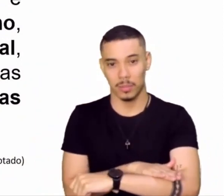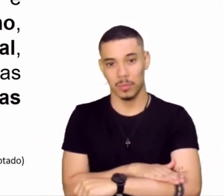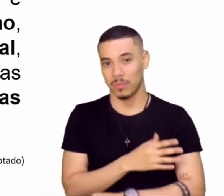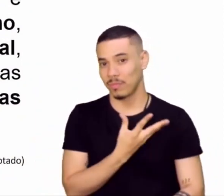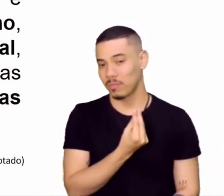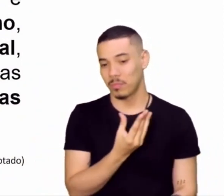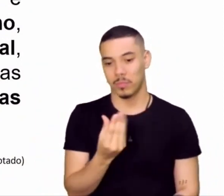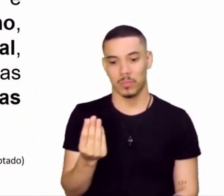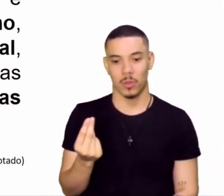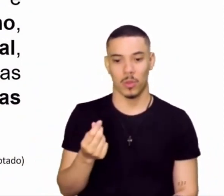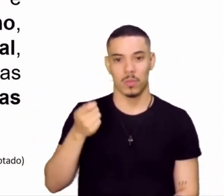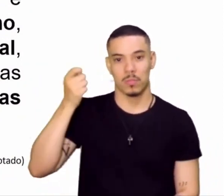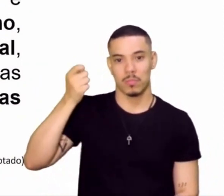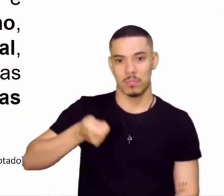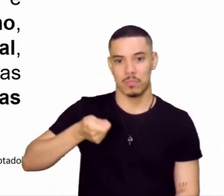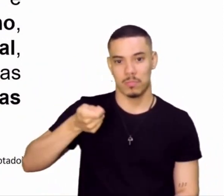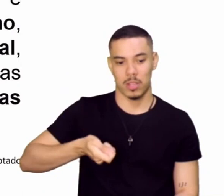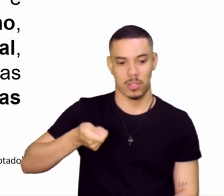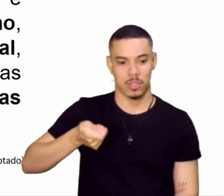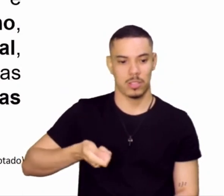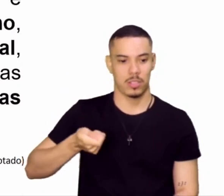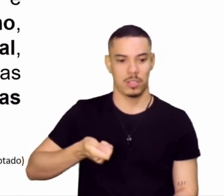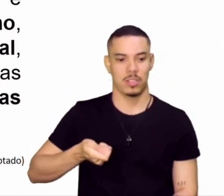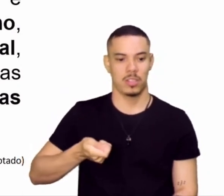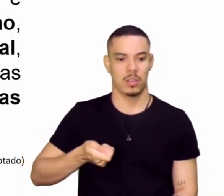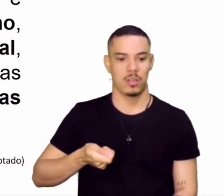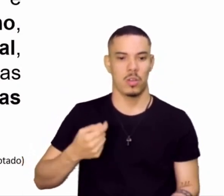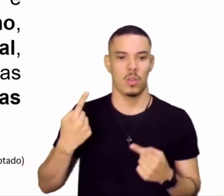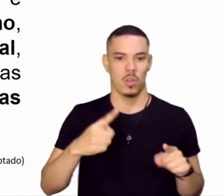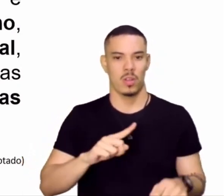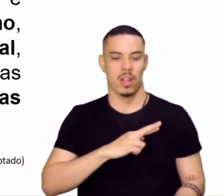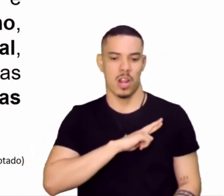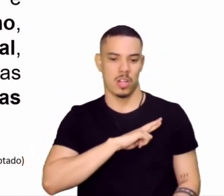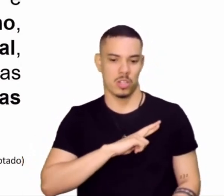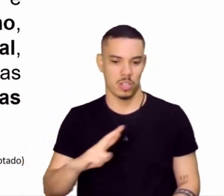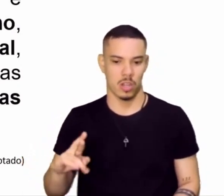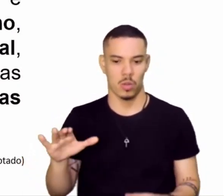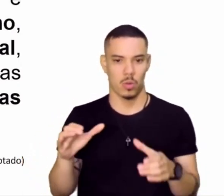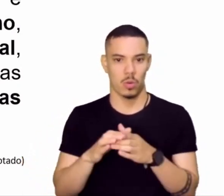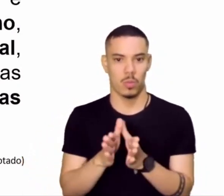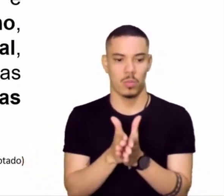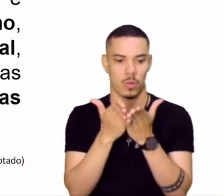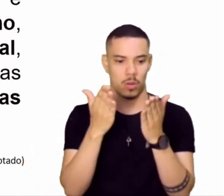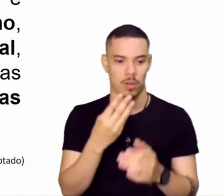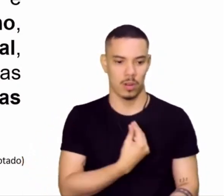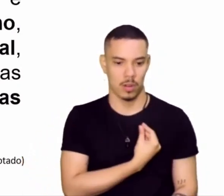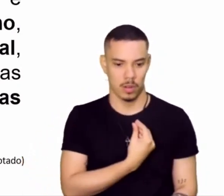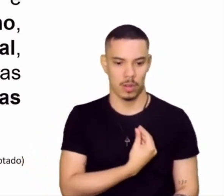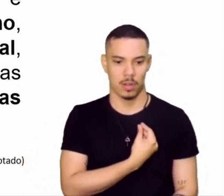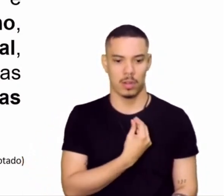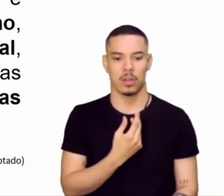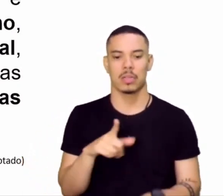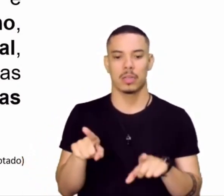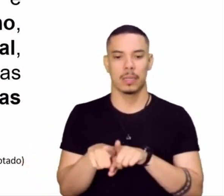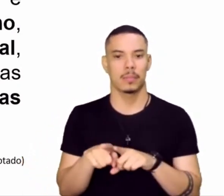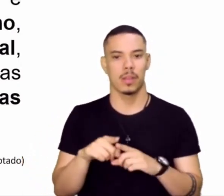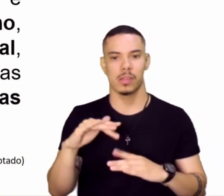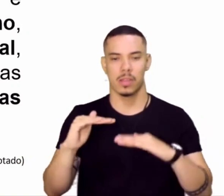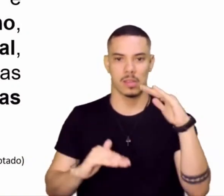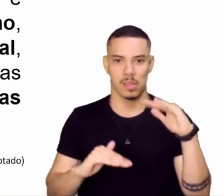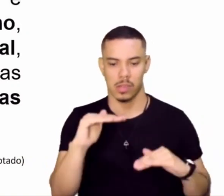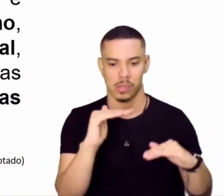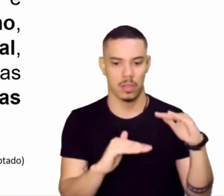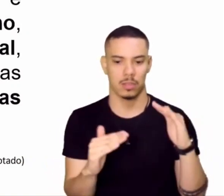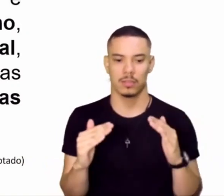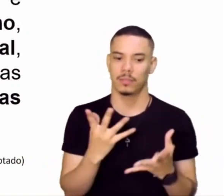muito. Machismo, discriminação religiosa, classe social, desigualdades econômicas, que estão